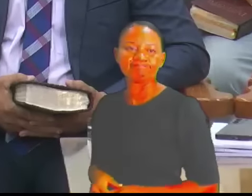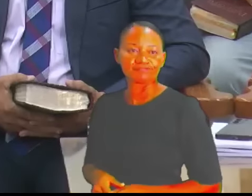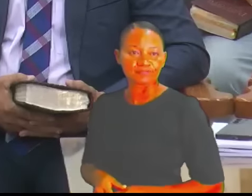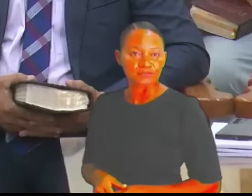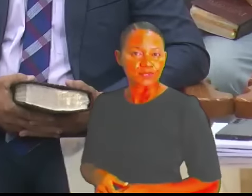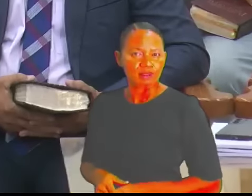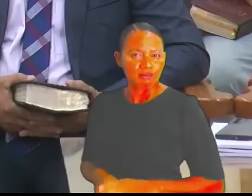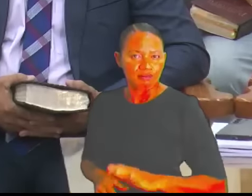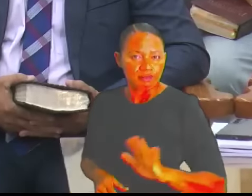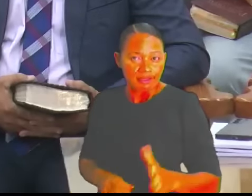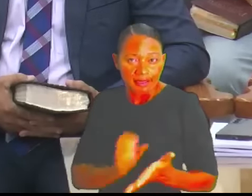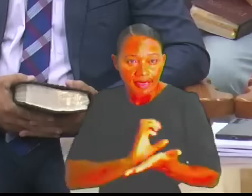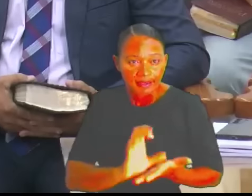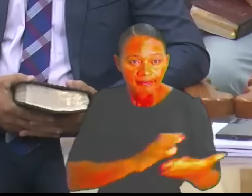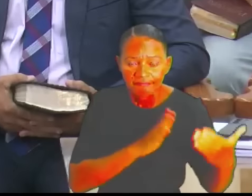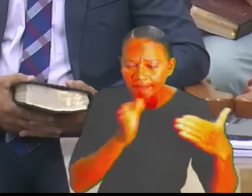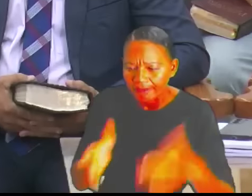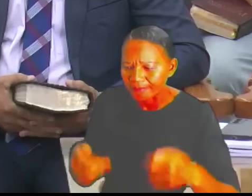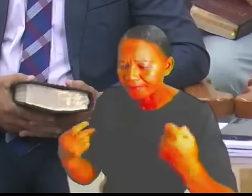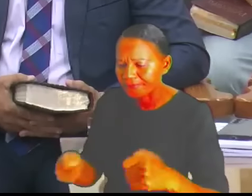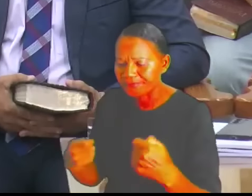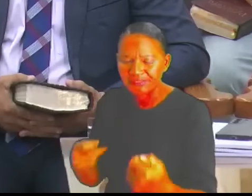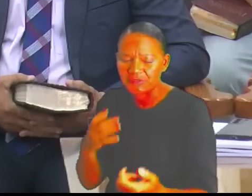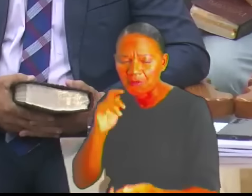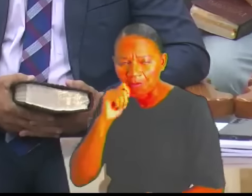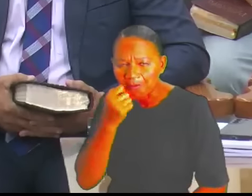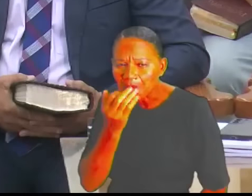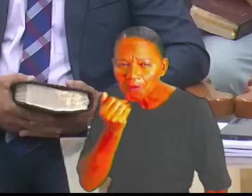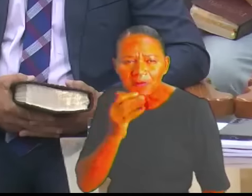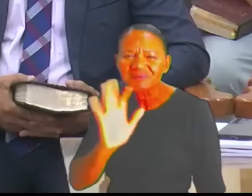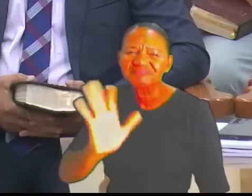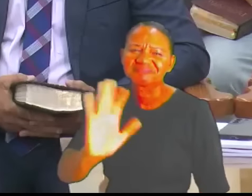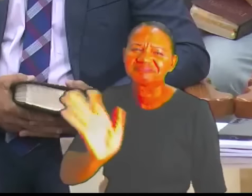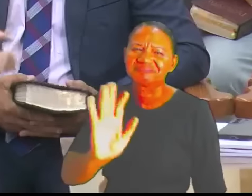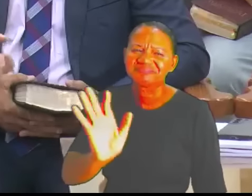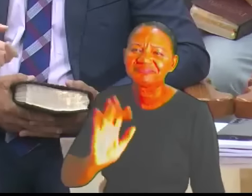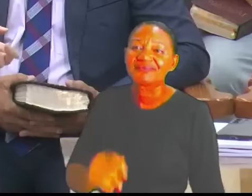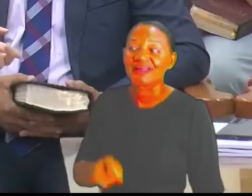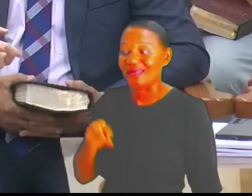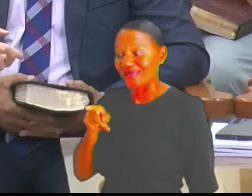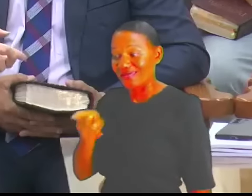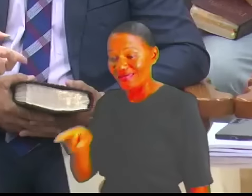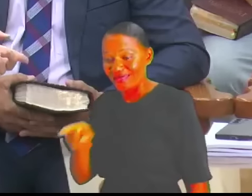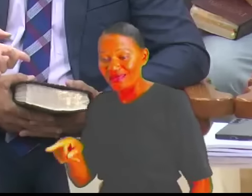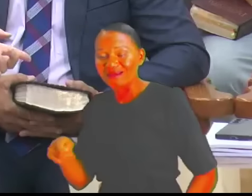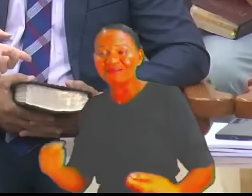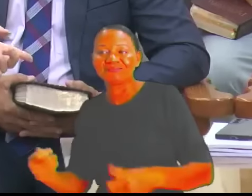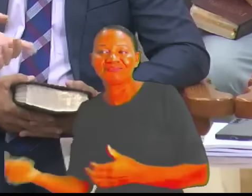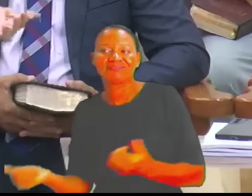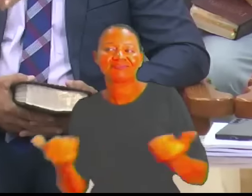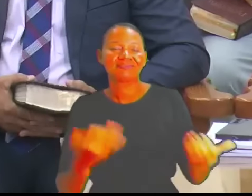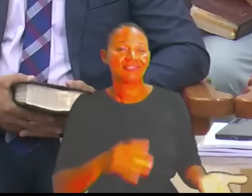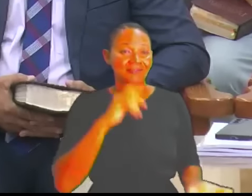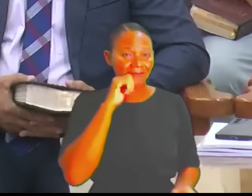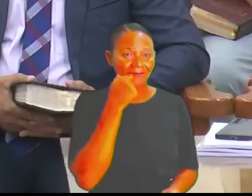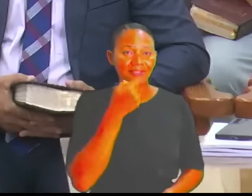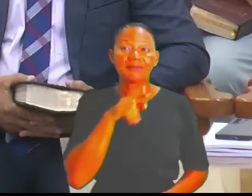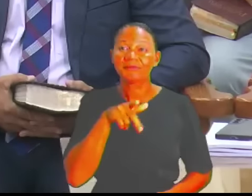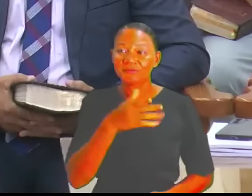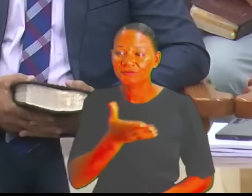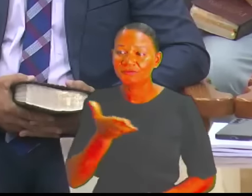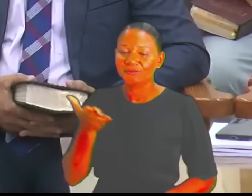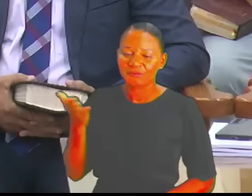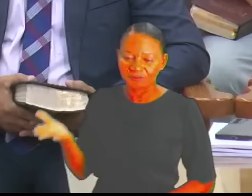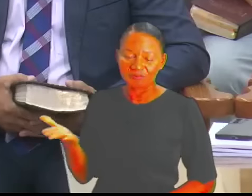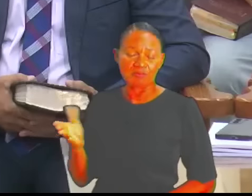Elias não vai lá porque precisa do pão dela. Elias vai lá porque ela precisa da pão. Irmão, Deus é dono do ouro e